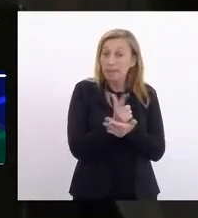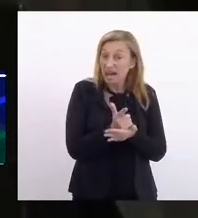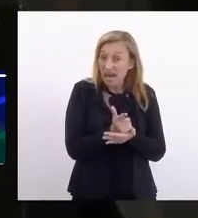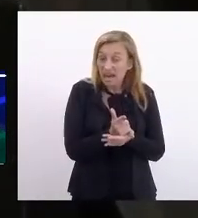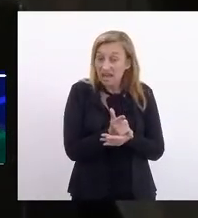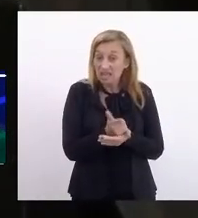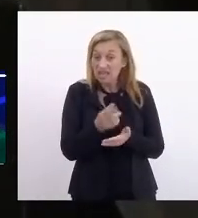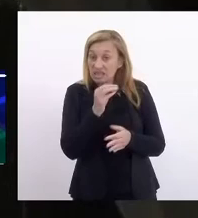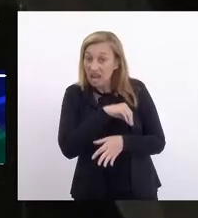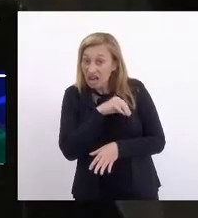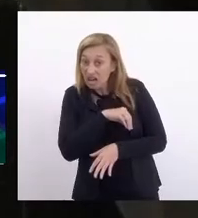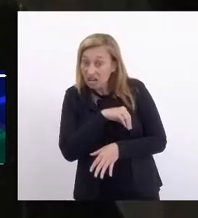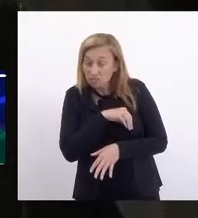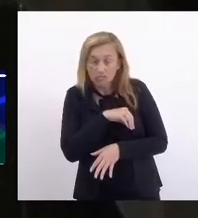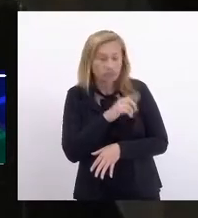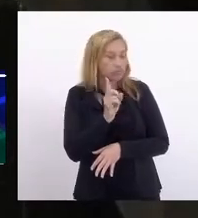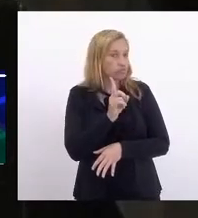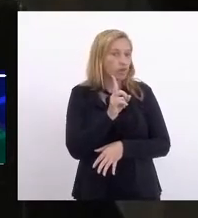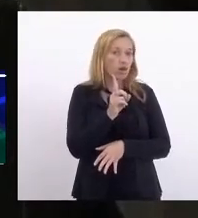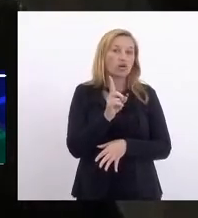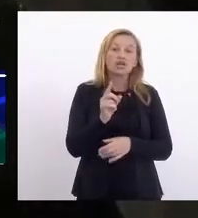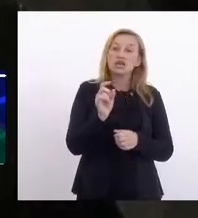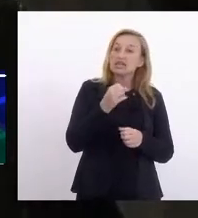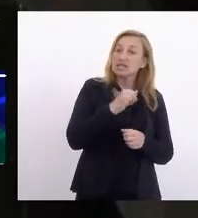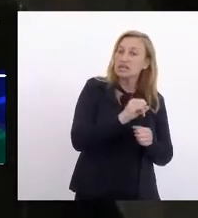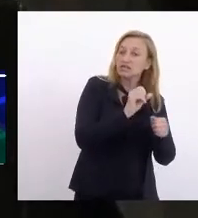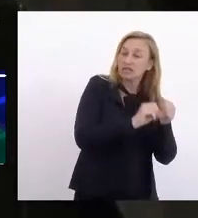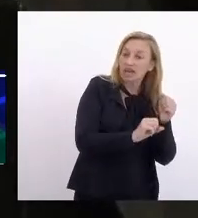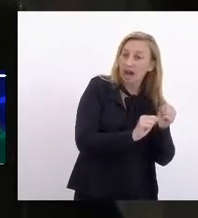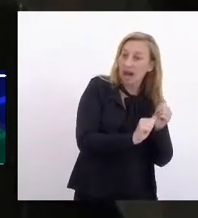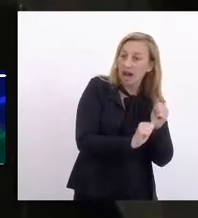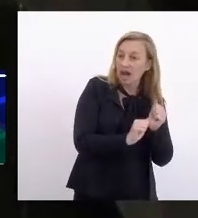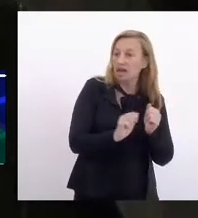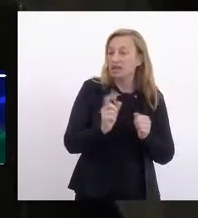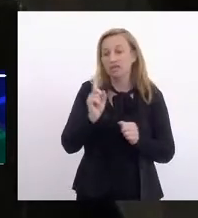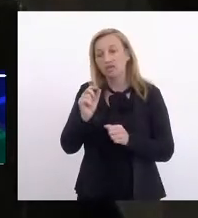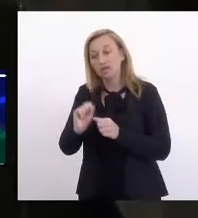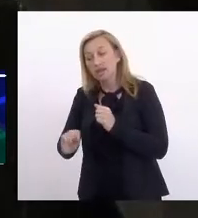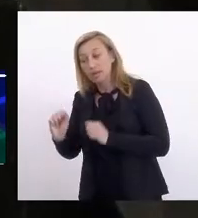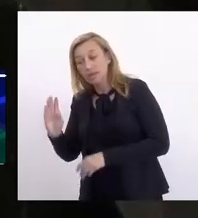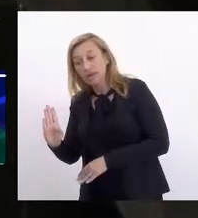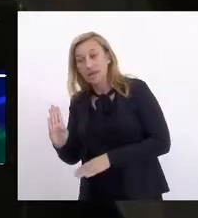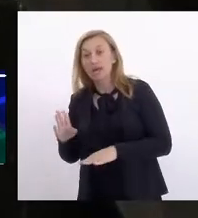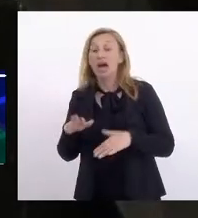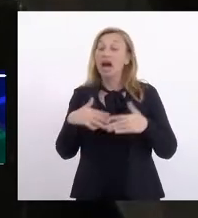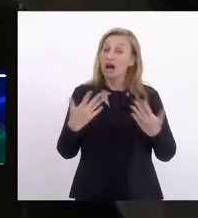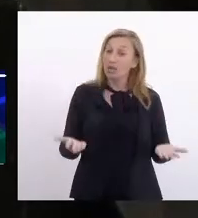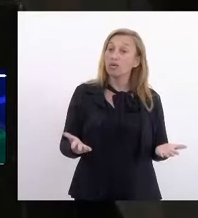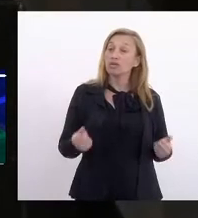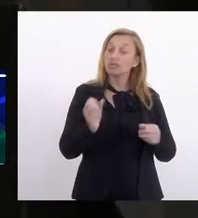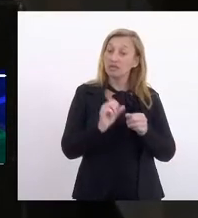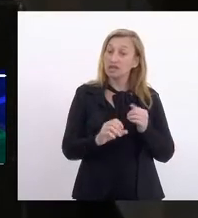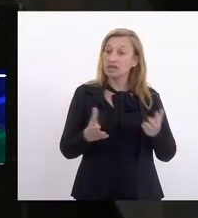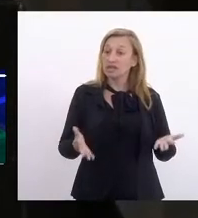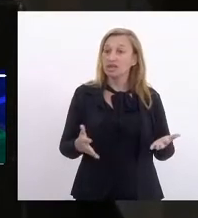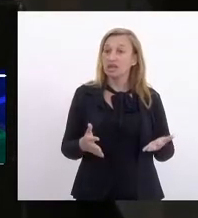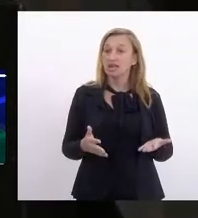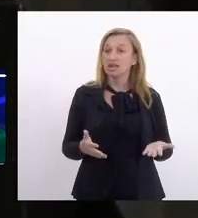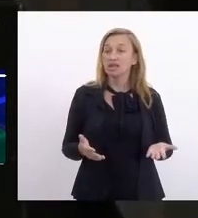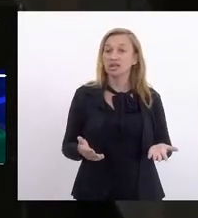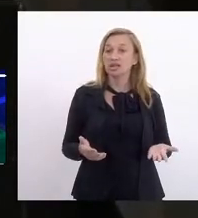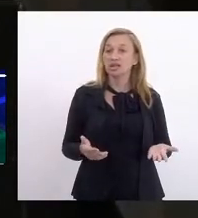salário, vai acabar não pagando o salário se não fizer isso, se não fizer aquilo. Agora, quando é para fazer concessão